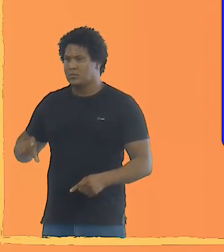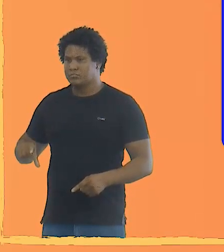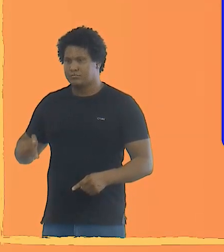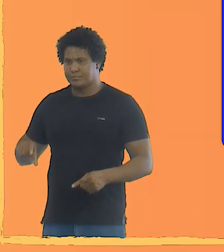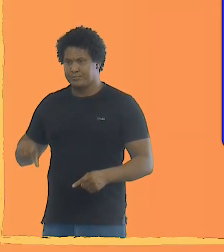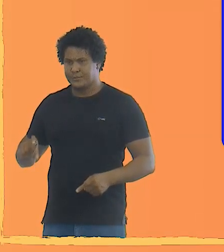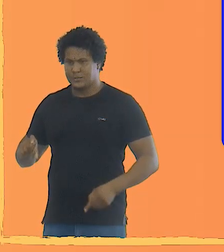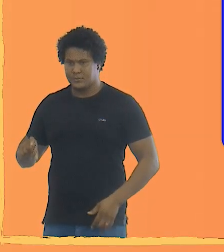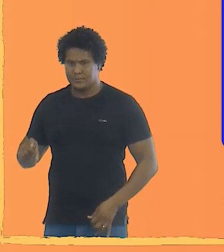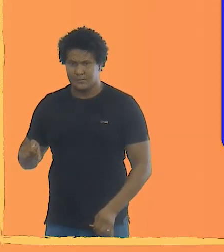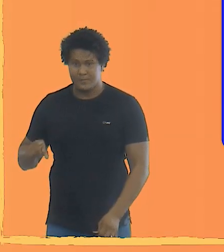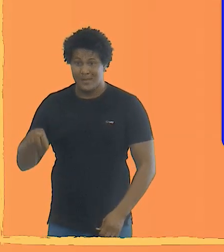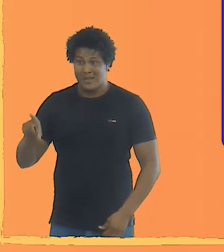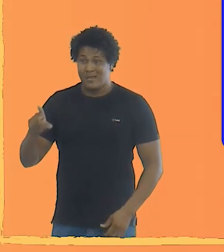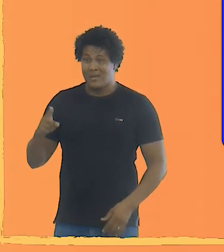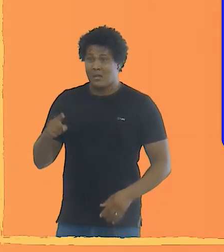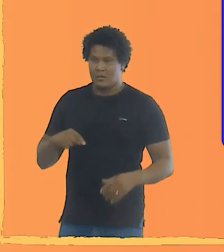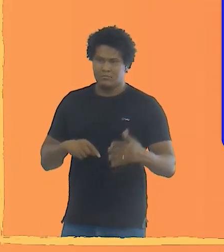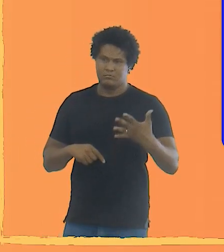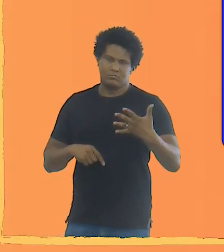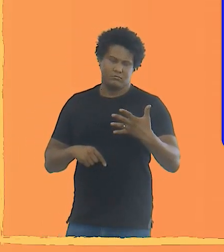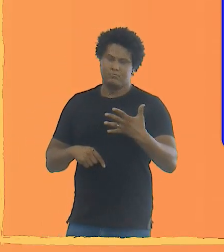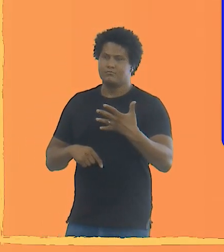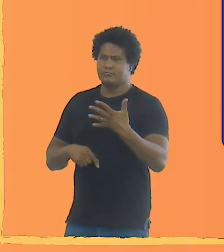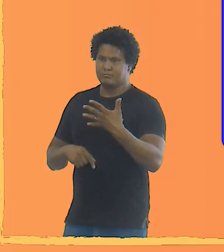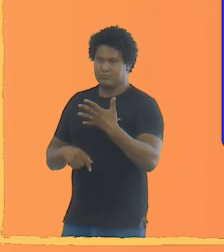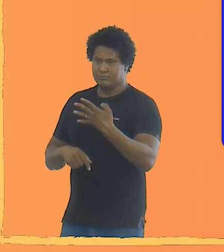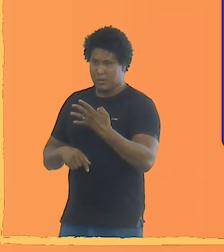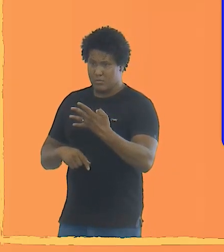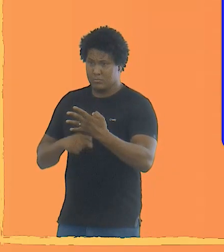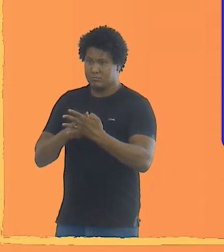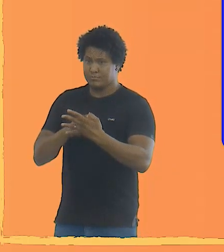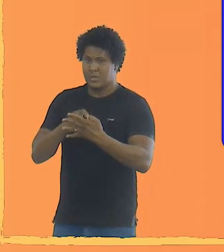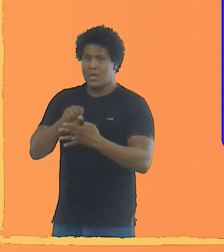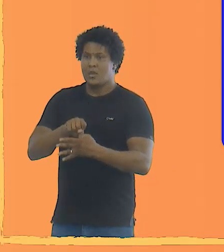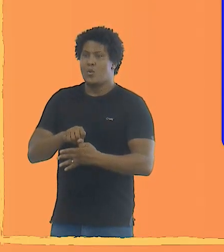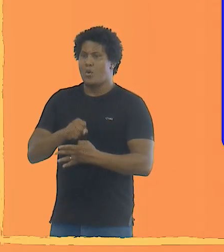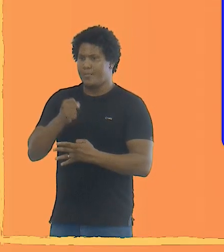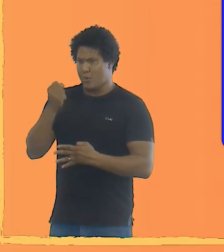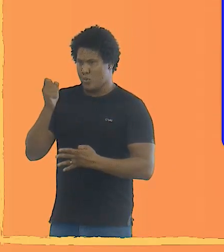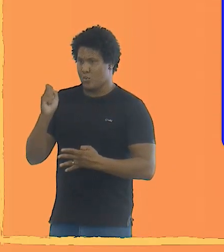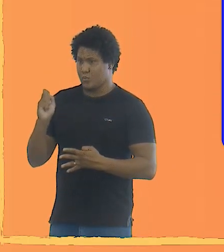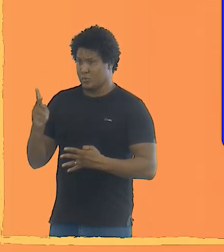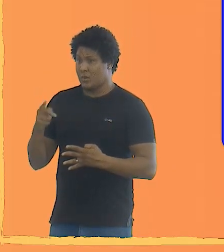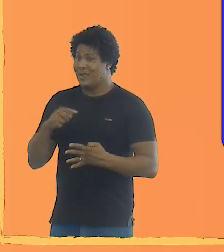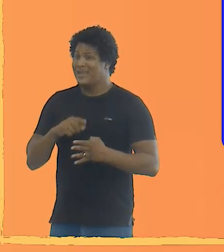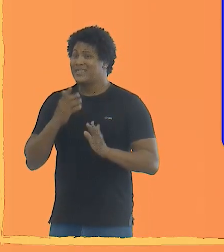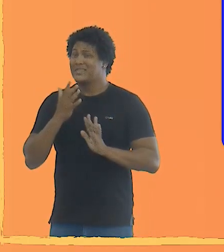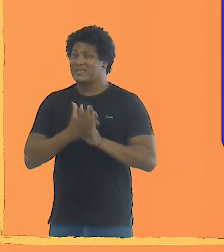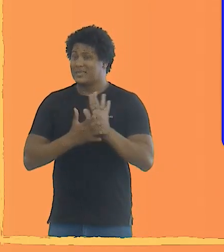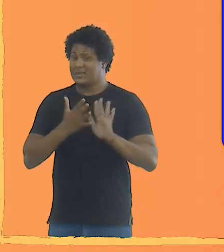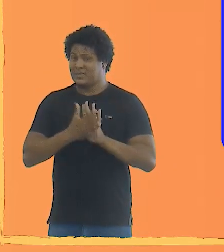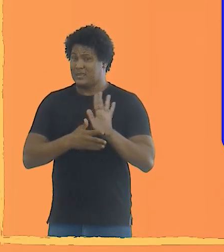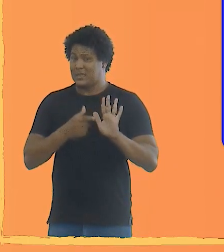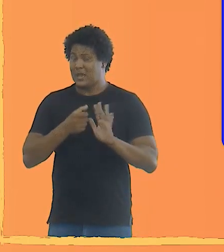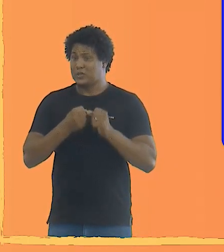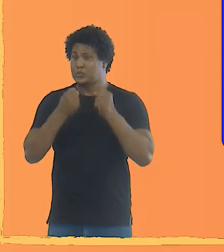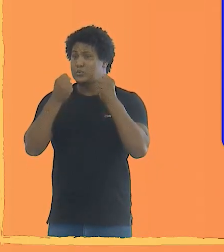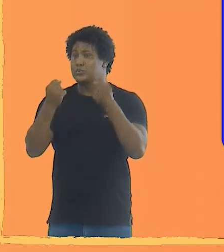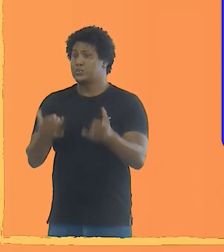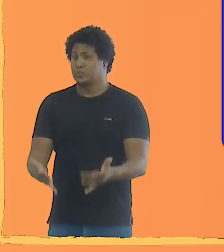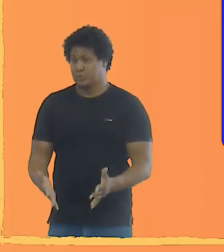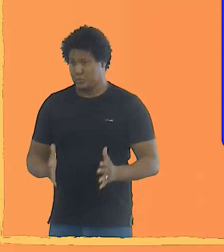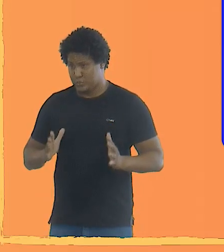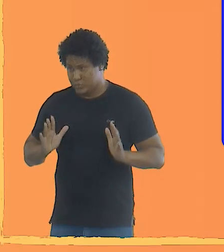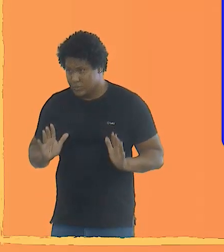o enunciado diz que ela quebrou. E pelo fato dela estar quebrada, isso é uma informação do texto. Isso eu não estou concluindo, eu não estou